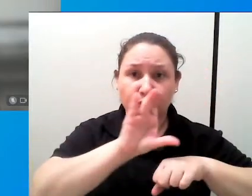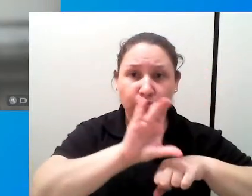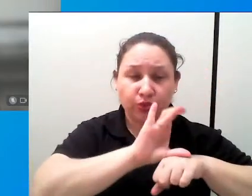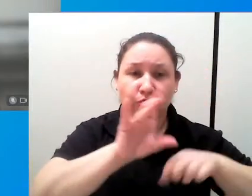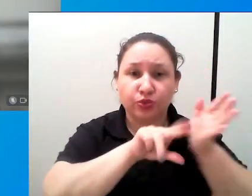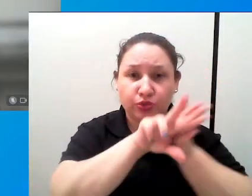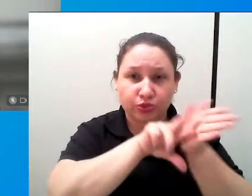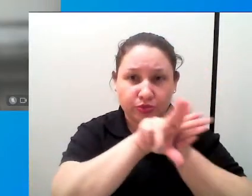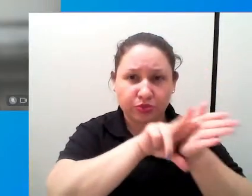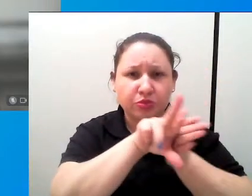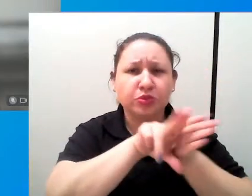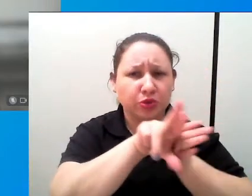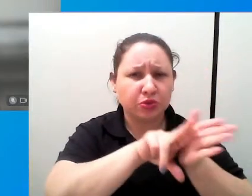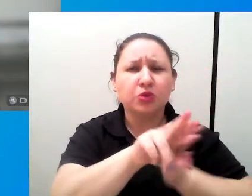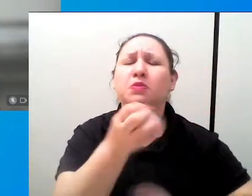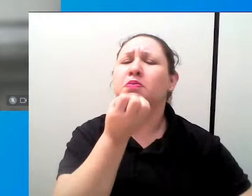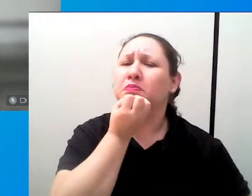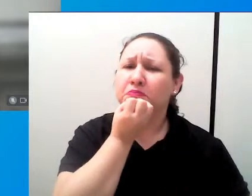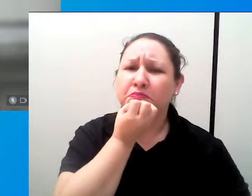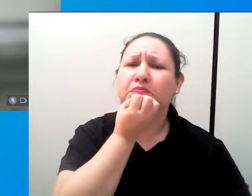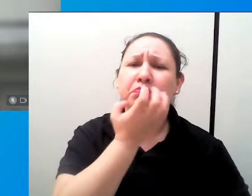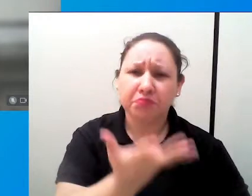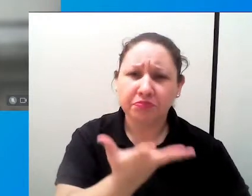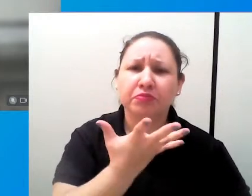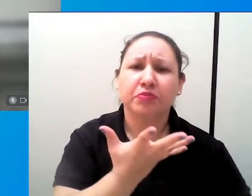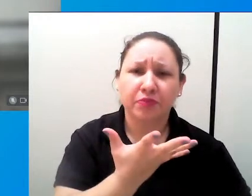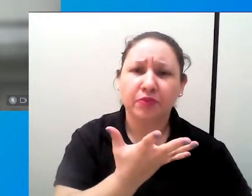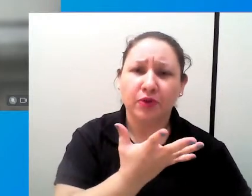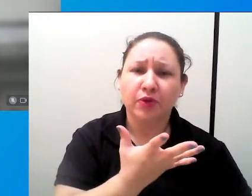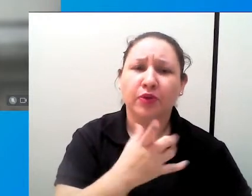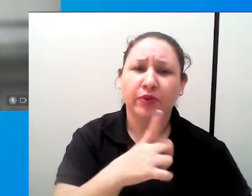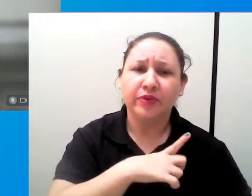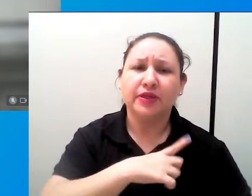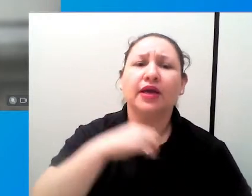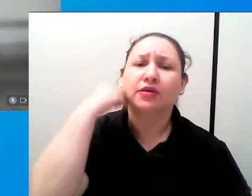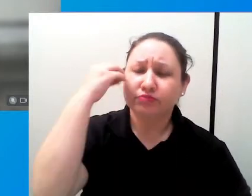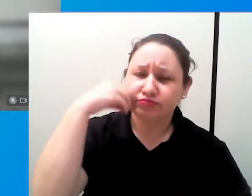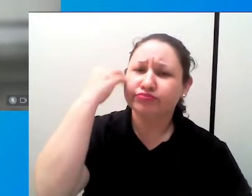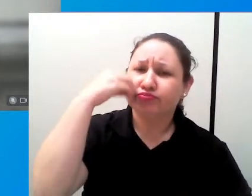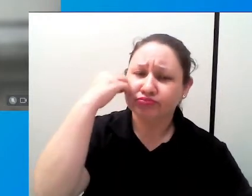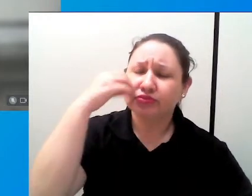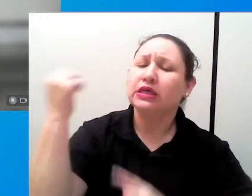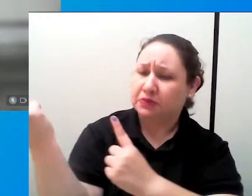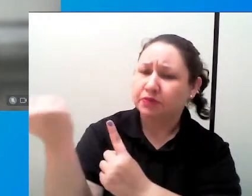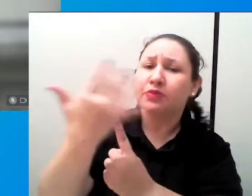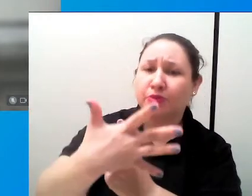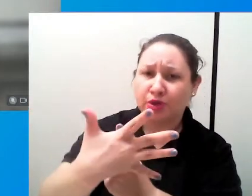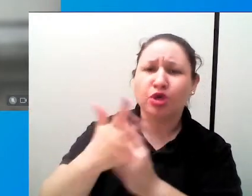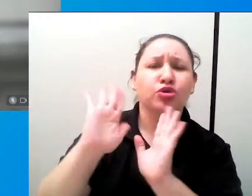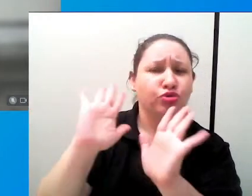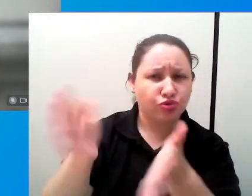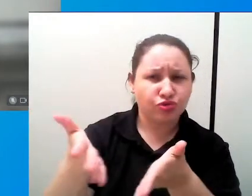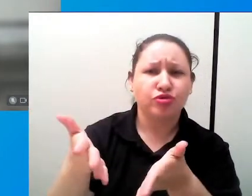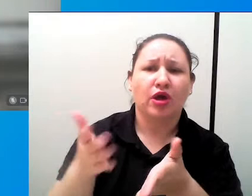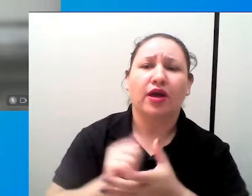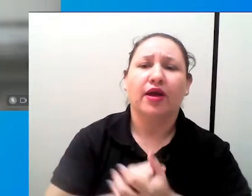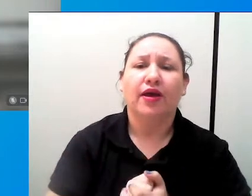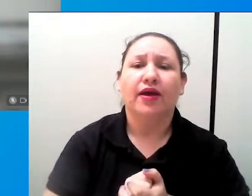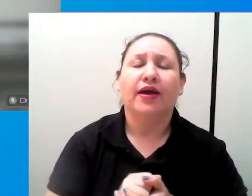grande potencial em relação à significativa de atividade de extensão, assim como outros. E ela